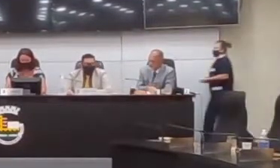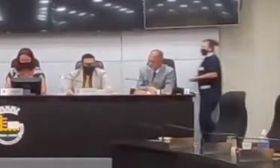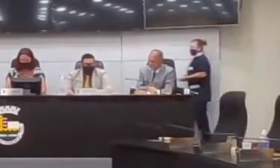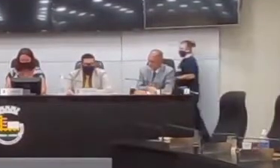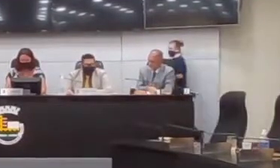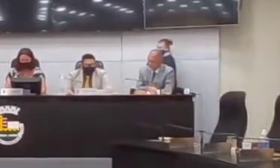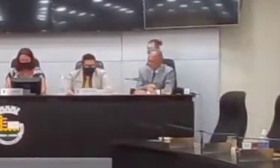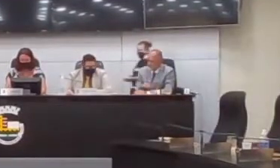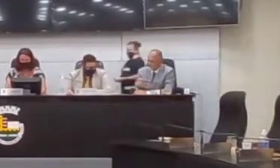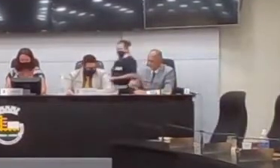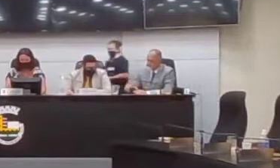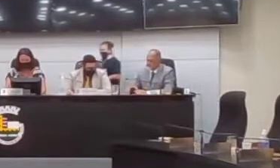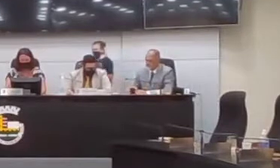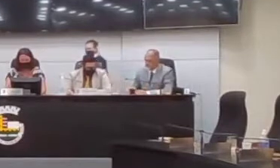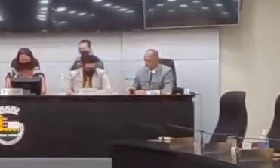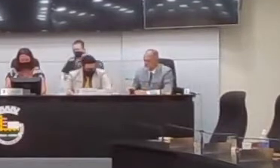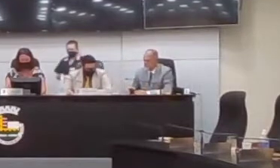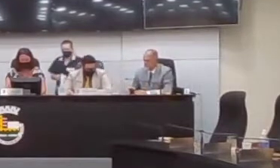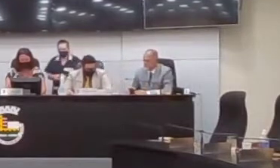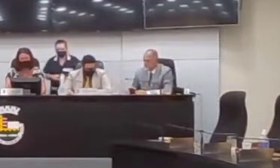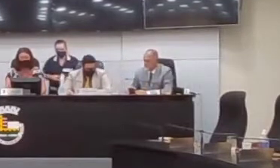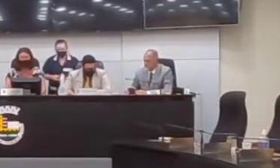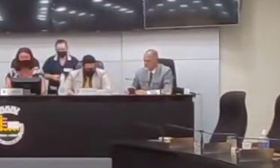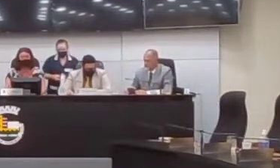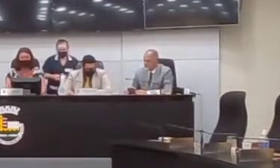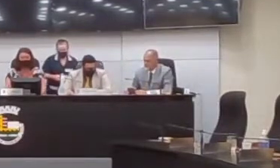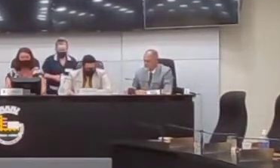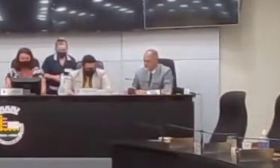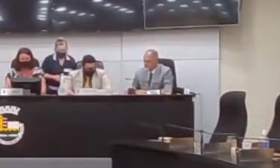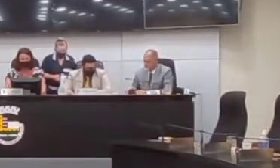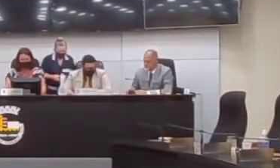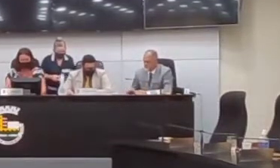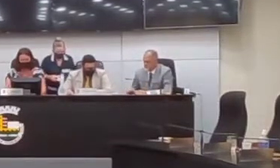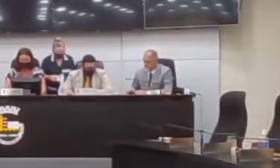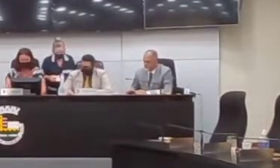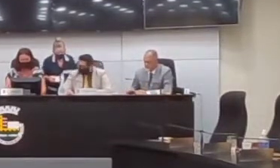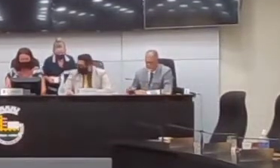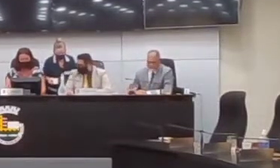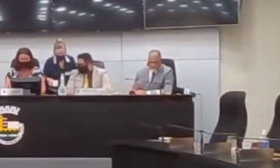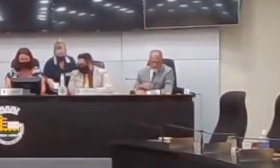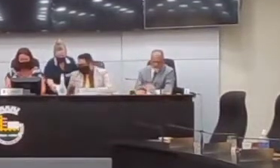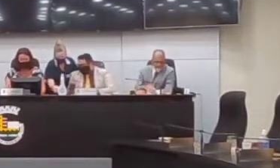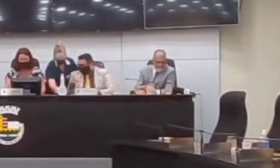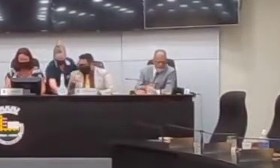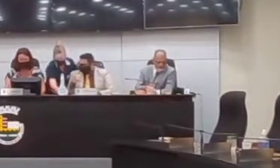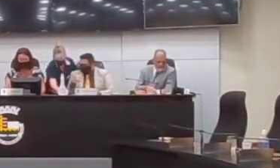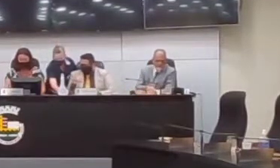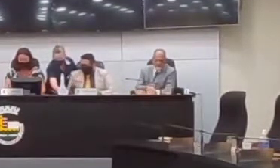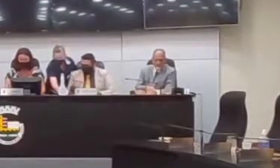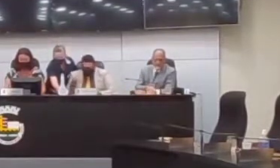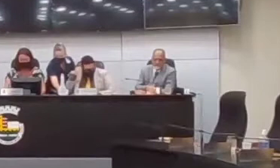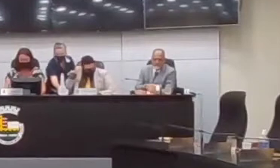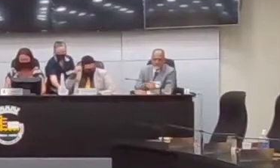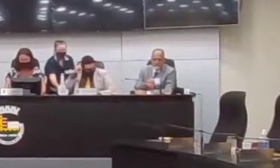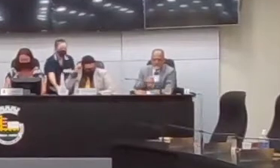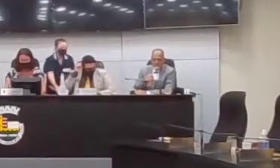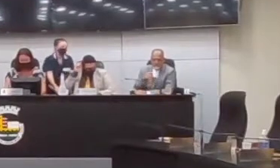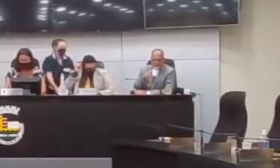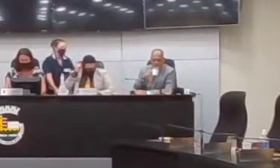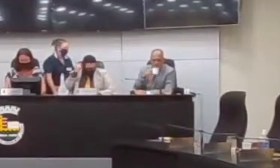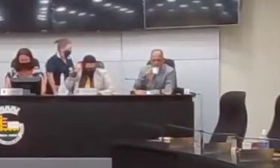várias pessoas insinuaram que essa CPI terminaria em pizza. Pizza no sentido figurado da